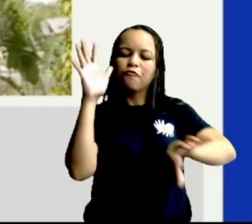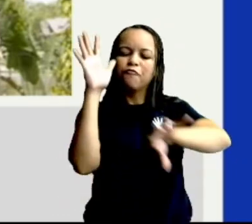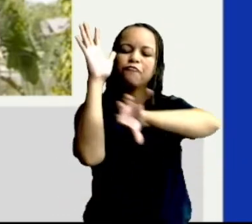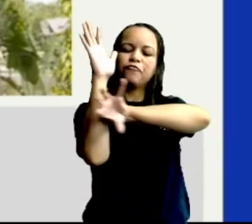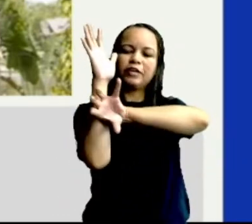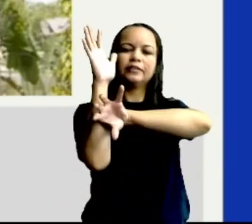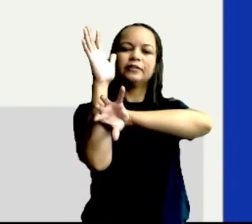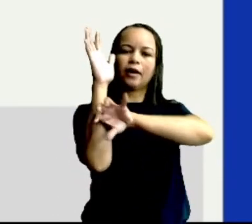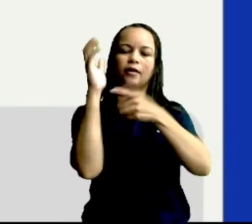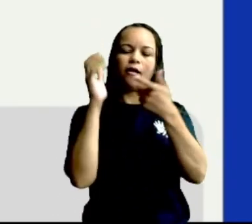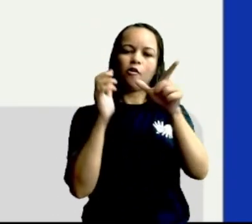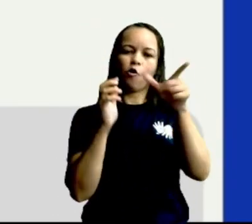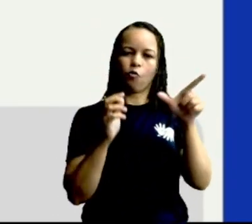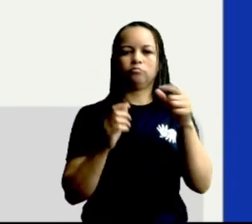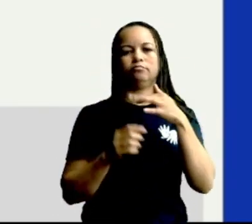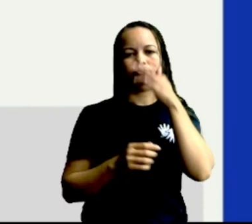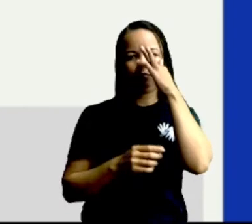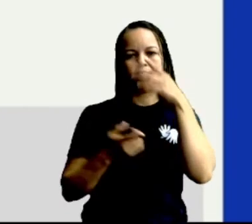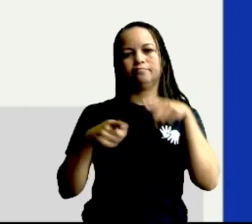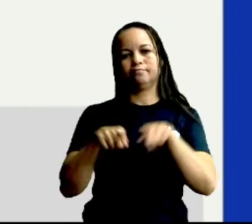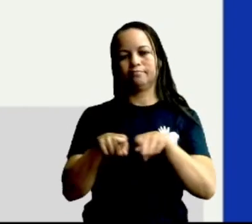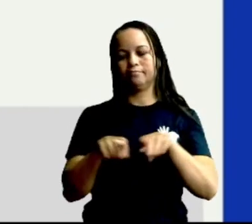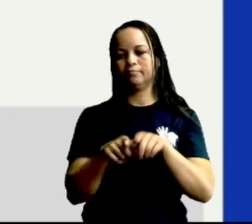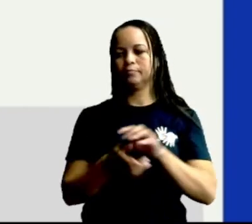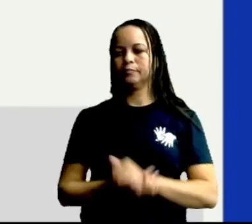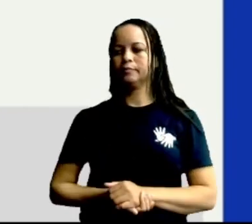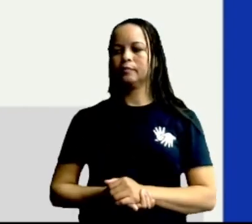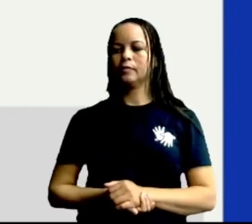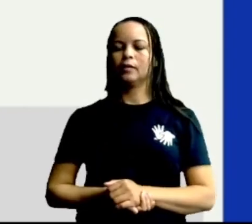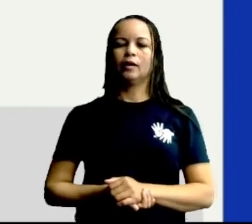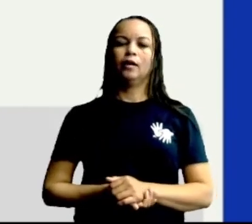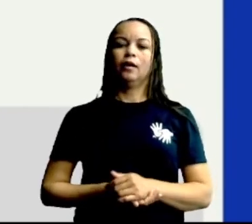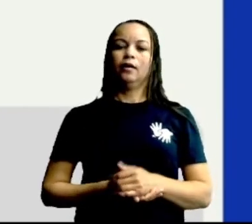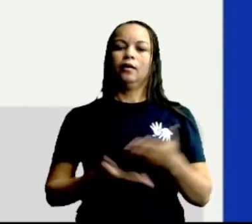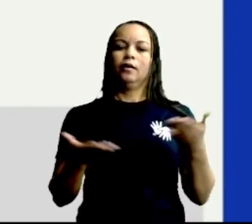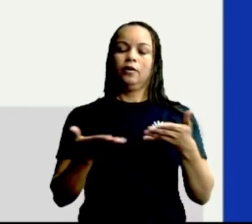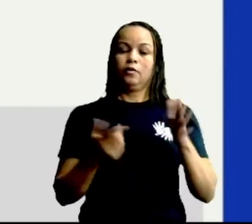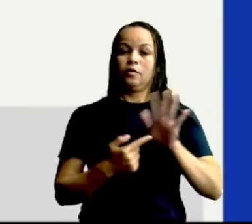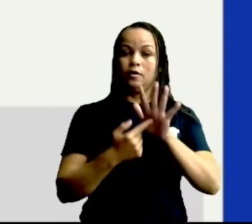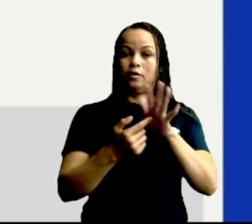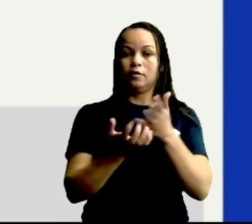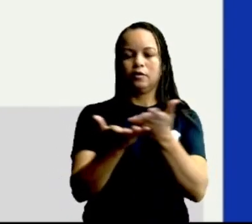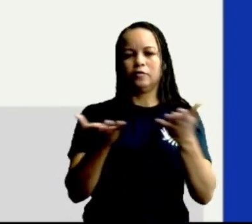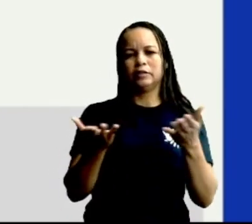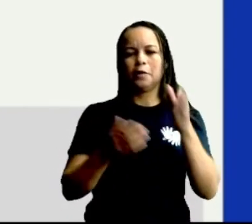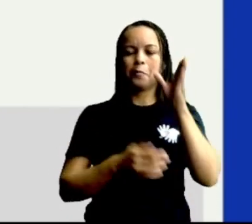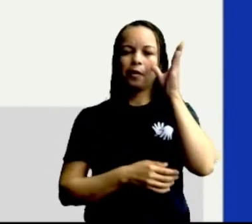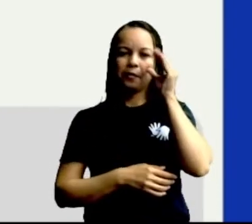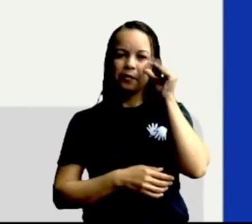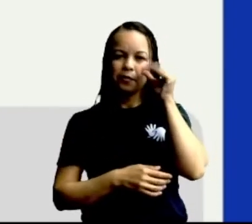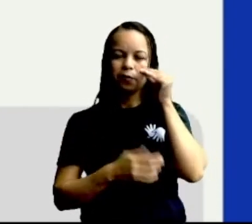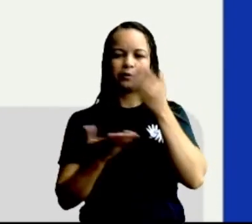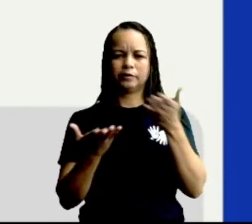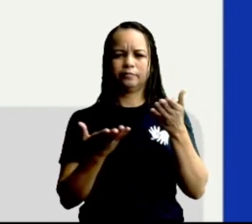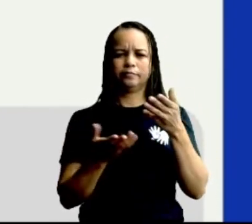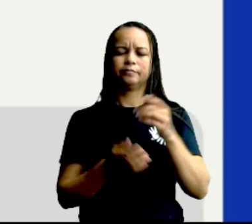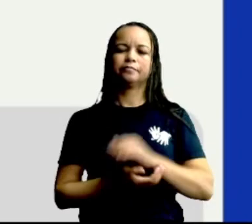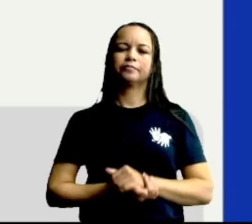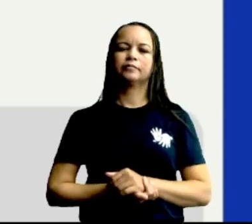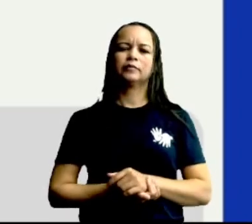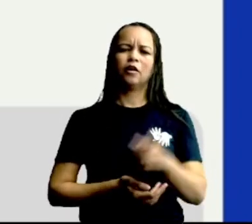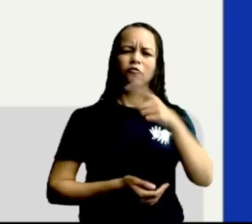fixadas em outras plantas também. E, gente, eu trouxe para vocês também aqui uma curiosidade. Você